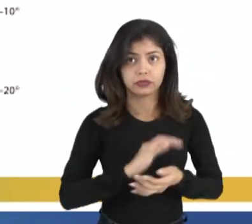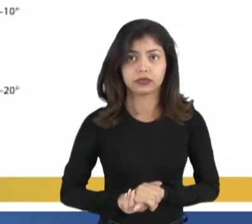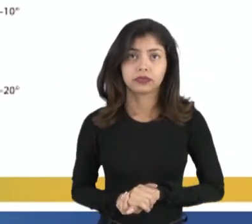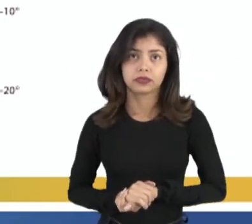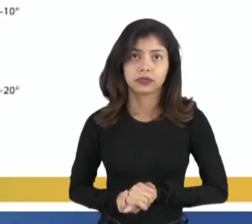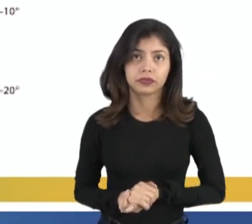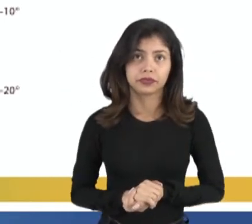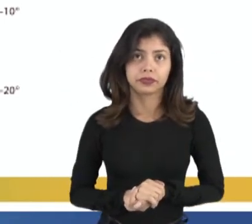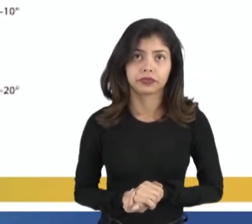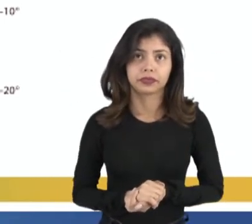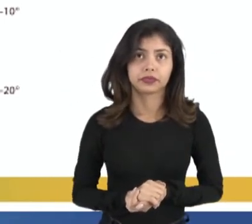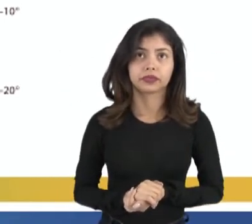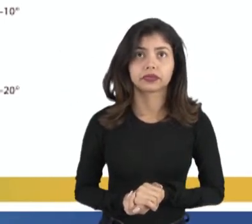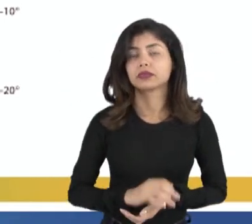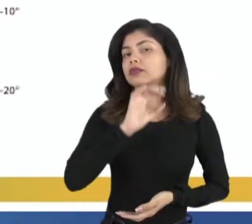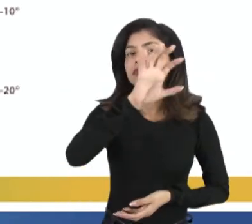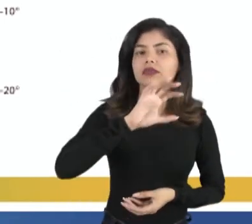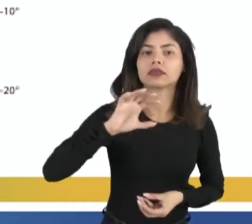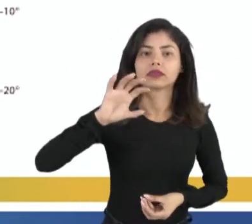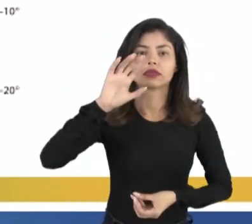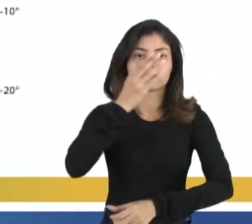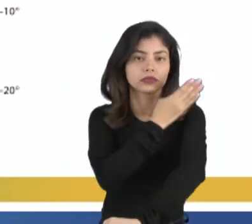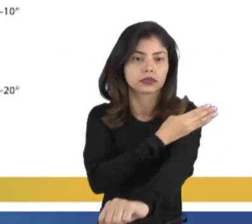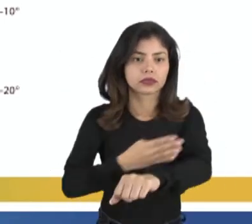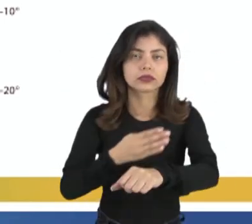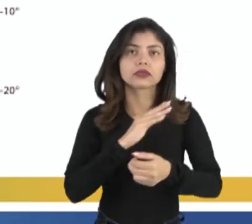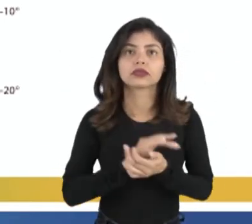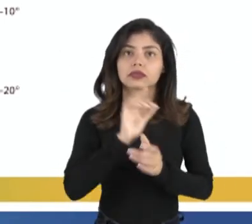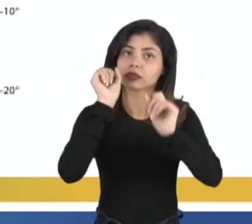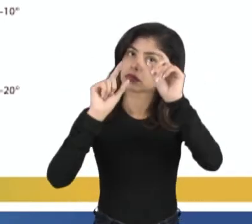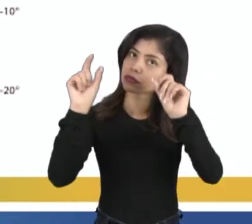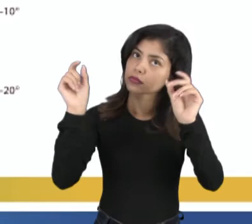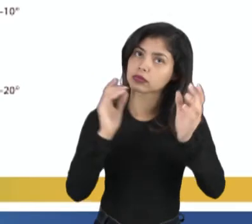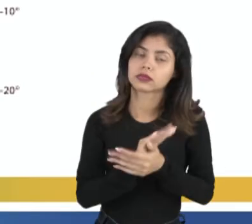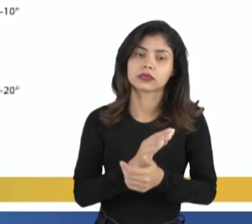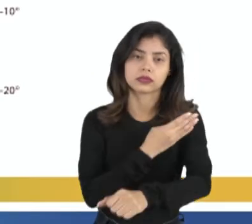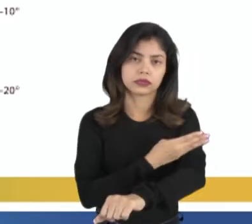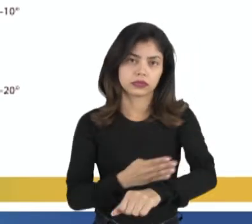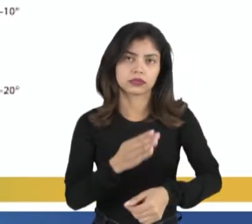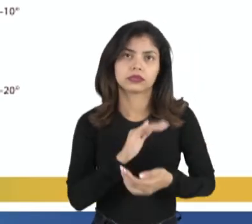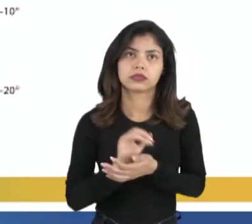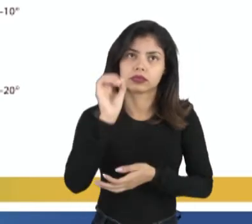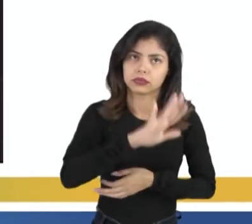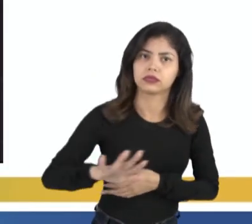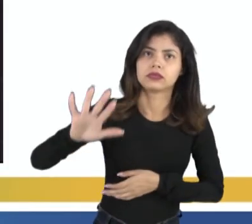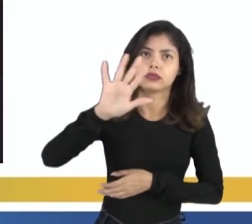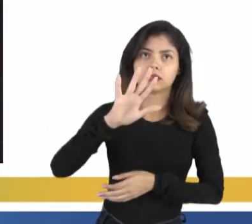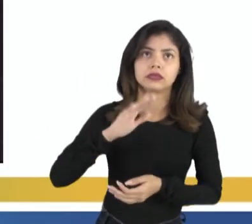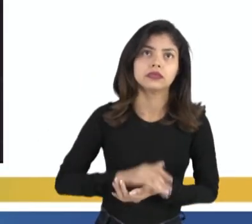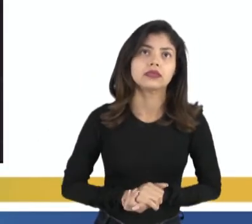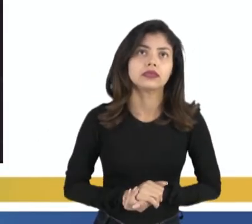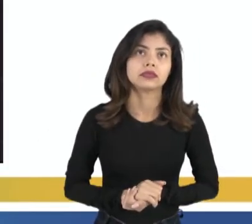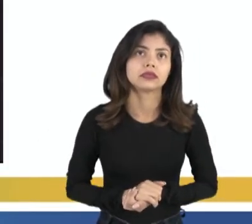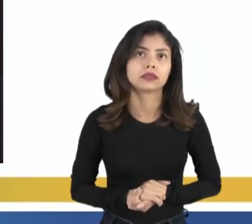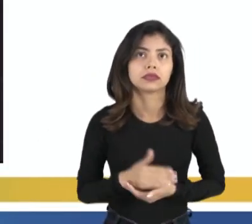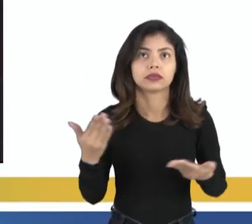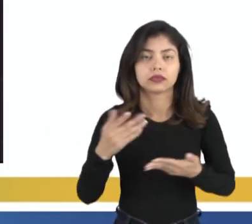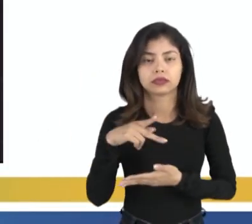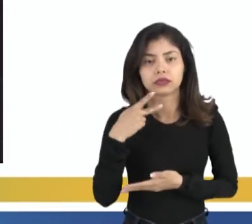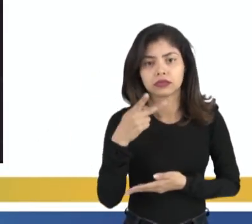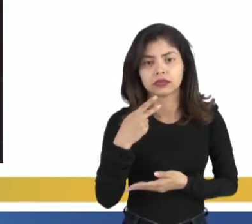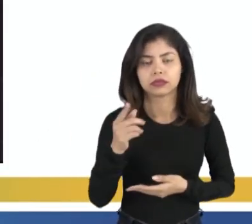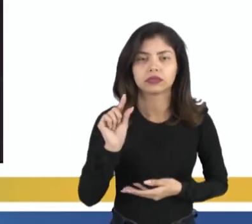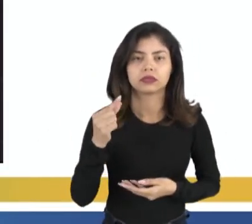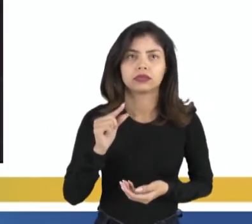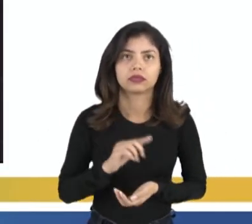Órion na região mais branca é a Constelação de Órion tá toda aquela região aí então agora